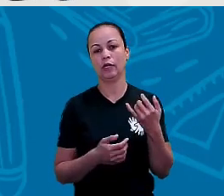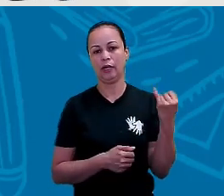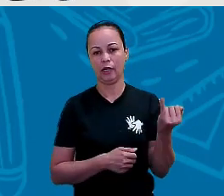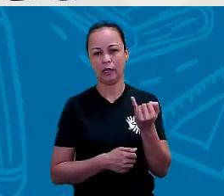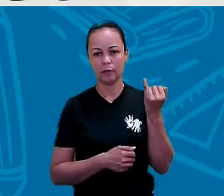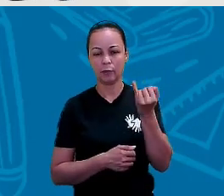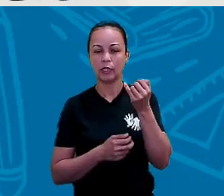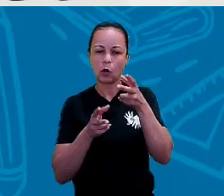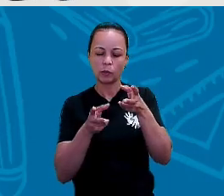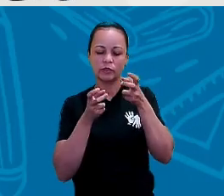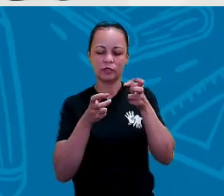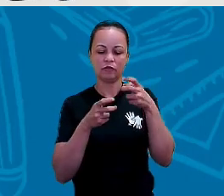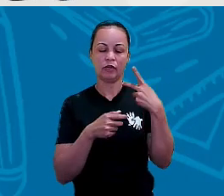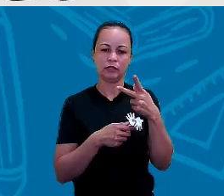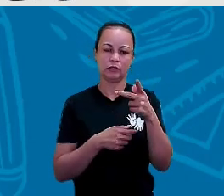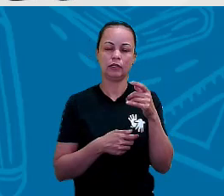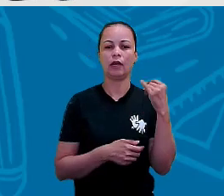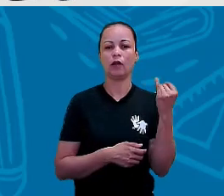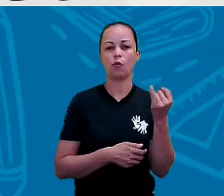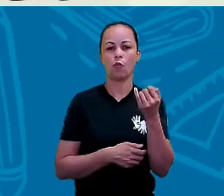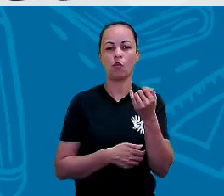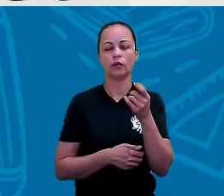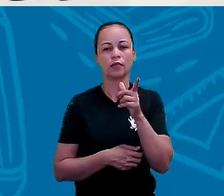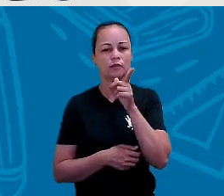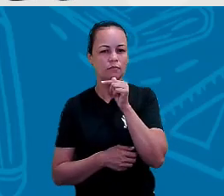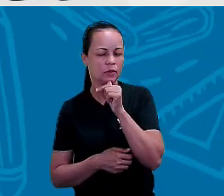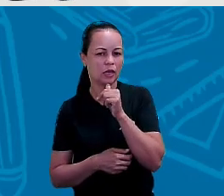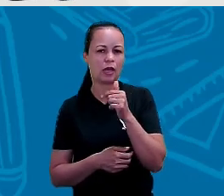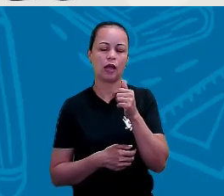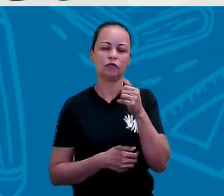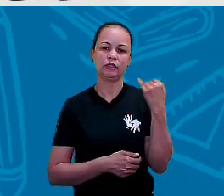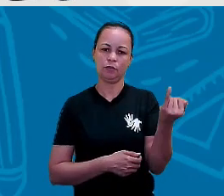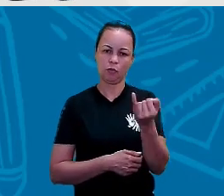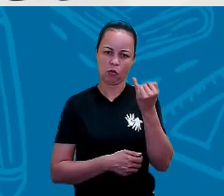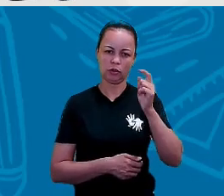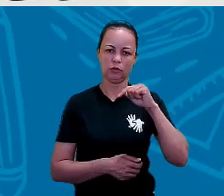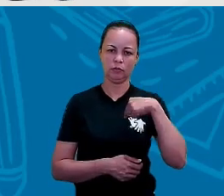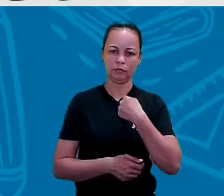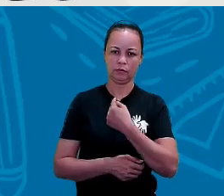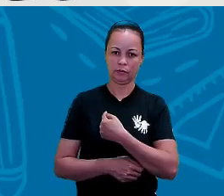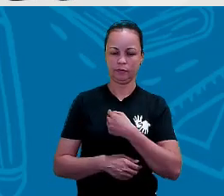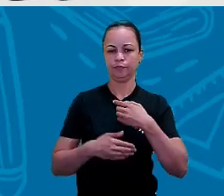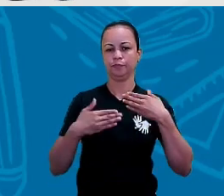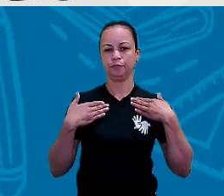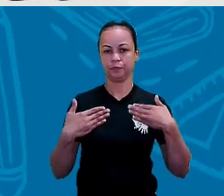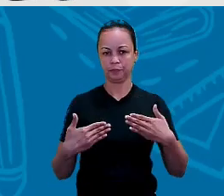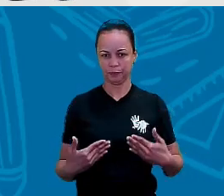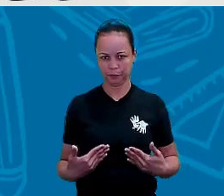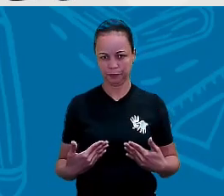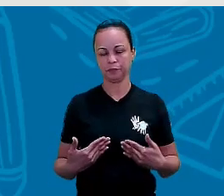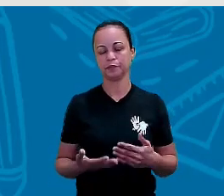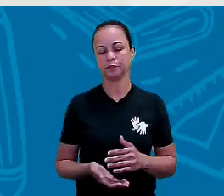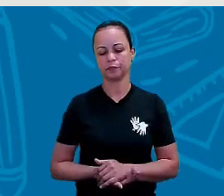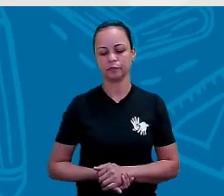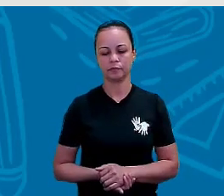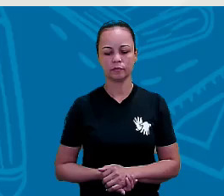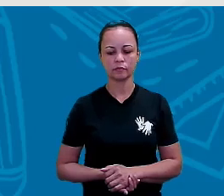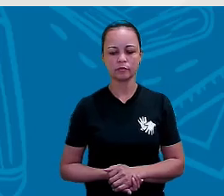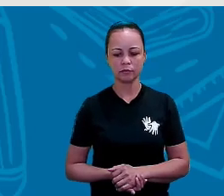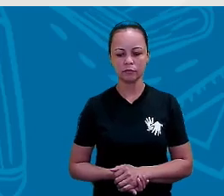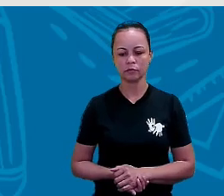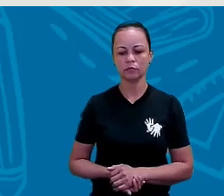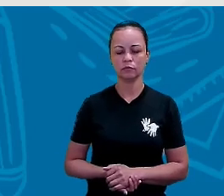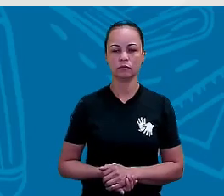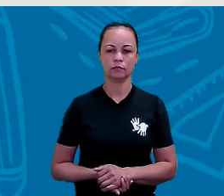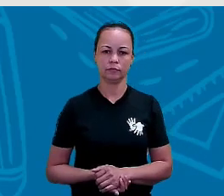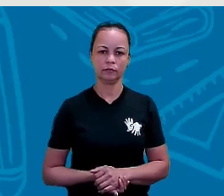essa quantidade de água que vai ser fundamental para a saúde do nosso organismo, para a saúde do nosso corpo. Tá